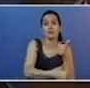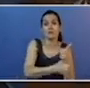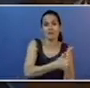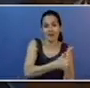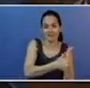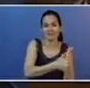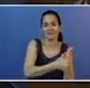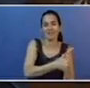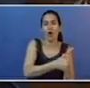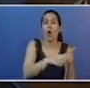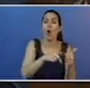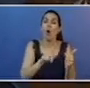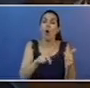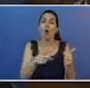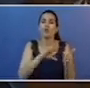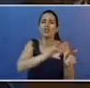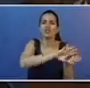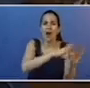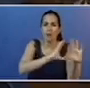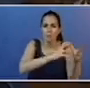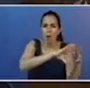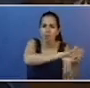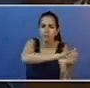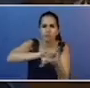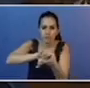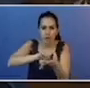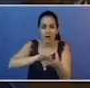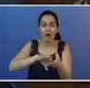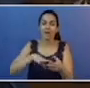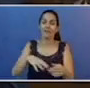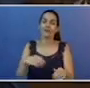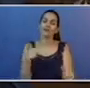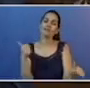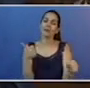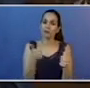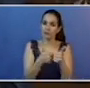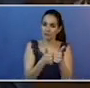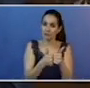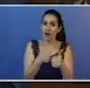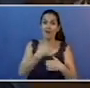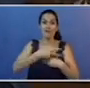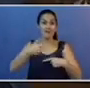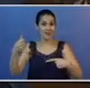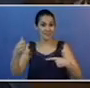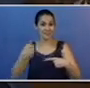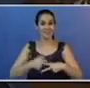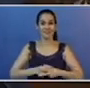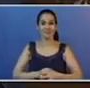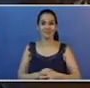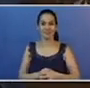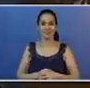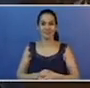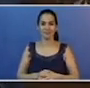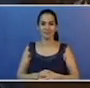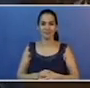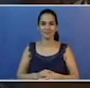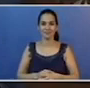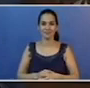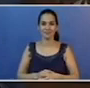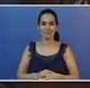uma outra bola de dentro daquele alvo. Então o vencedor é aquele que mais se aproxima daquele objetivo, no caso.